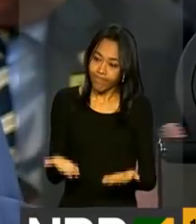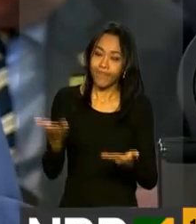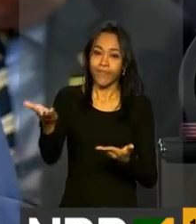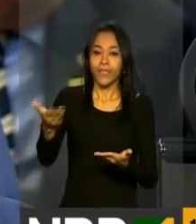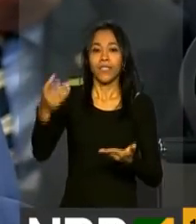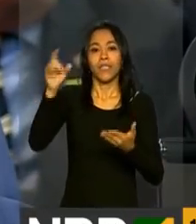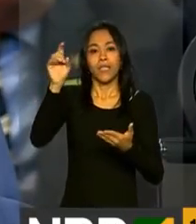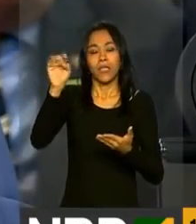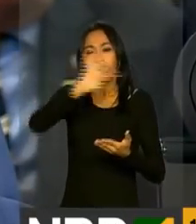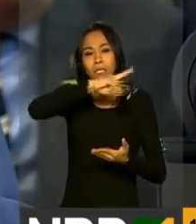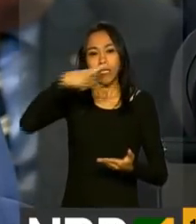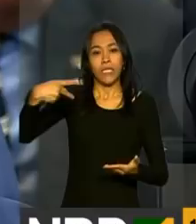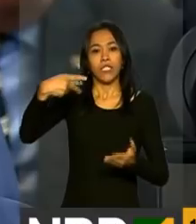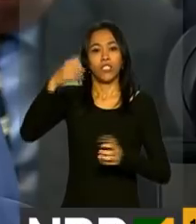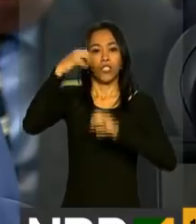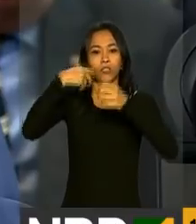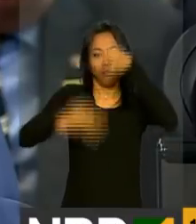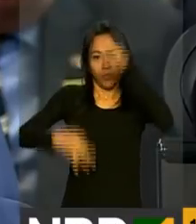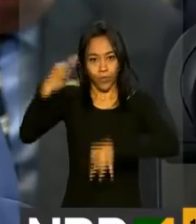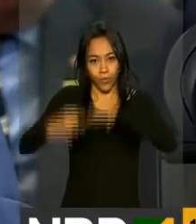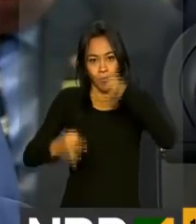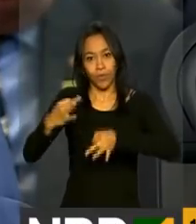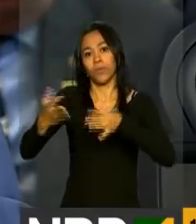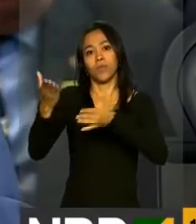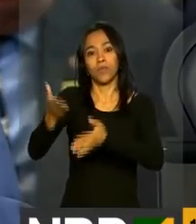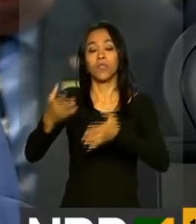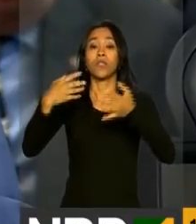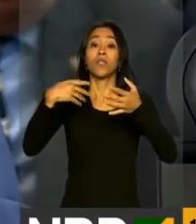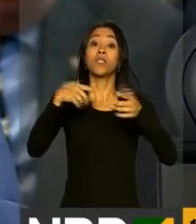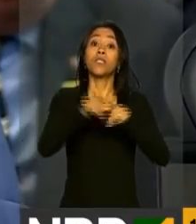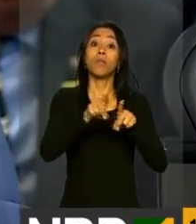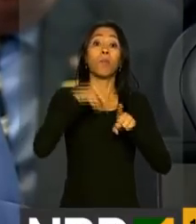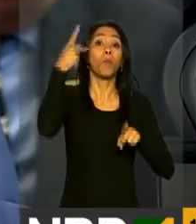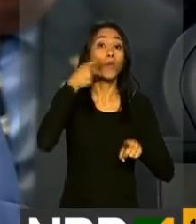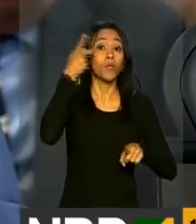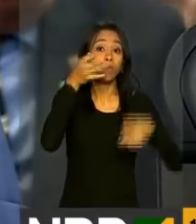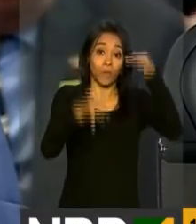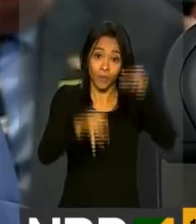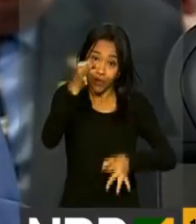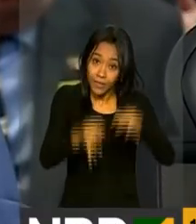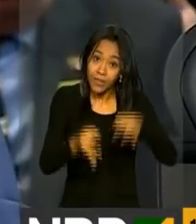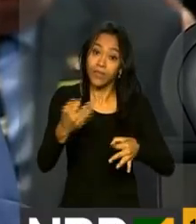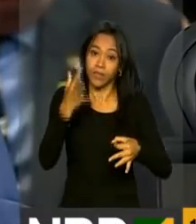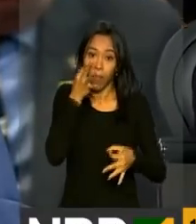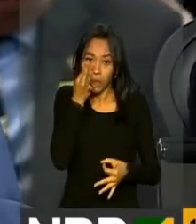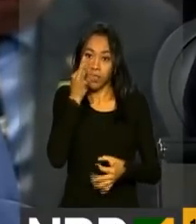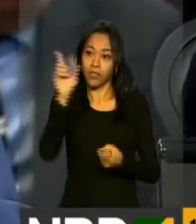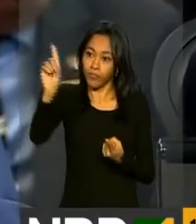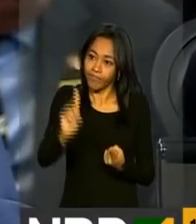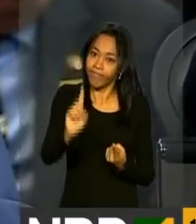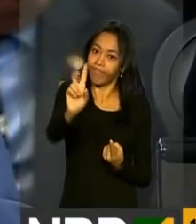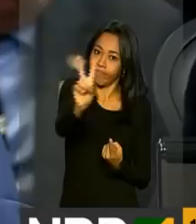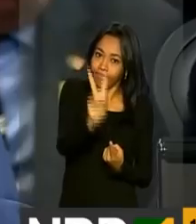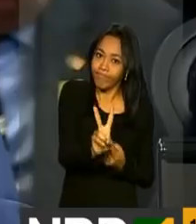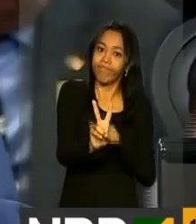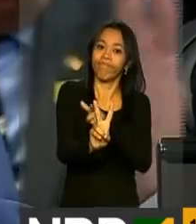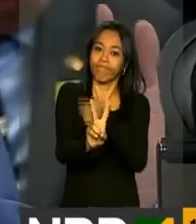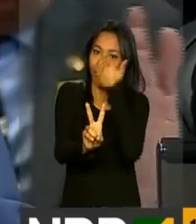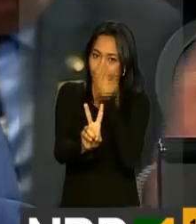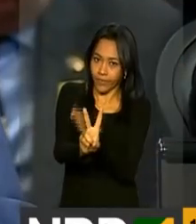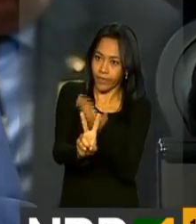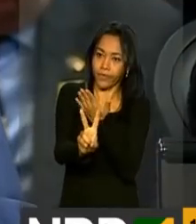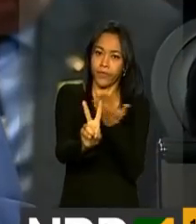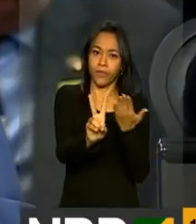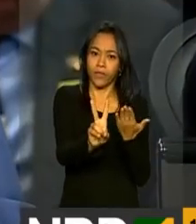o nosso procurador da justiça procurador está presente não é